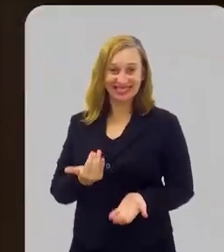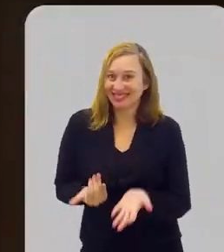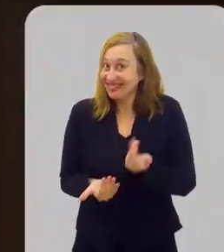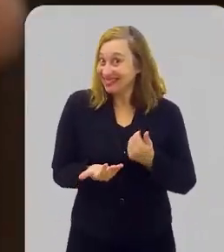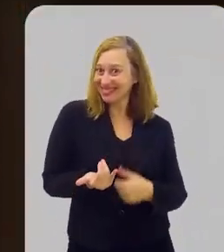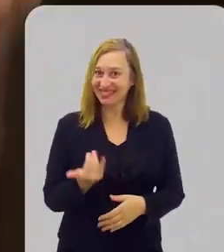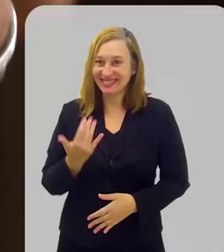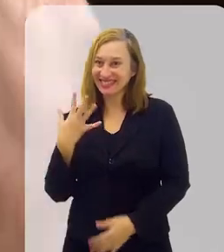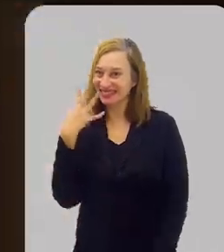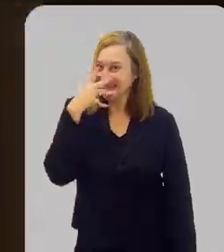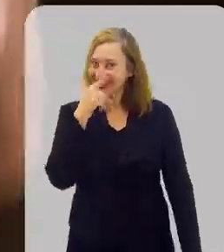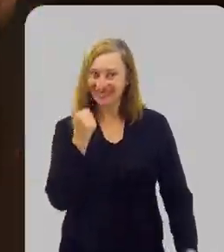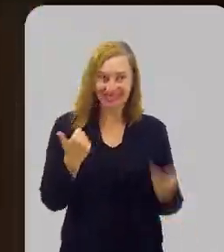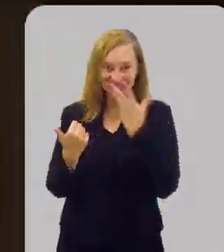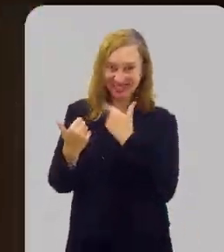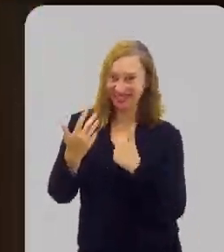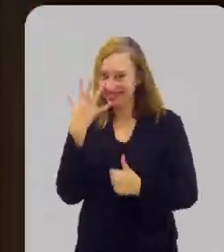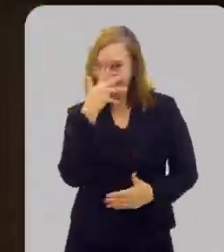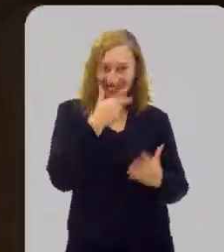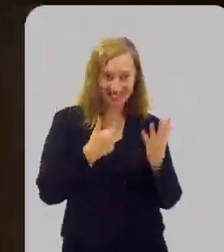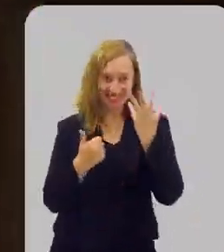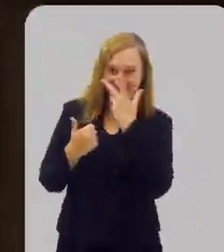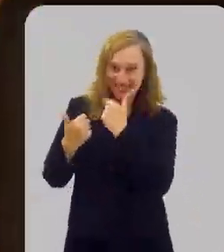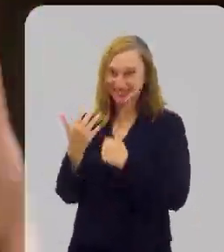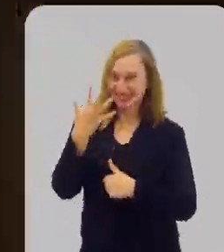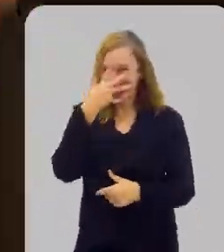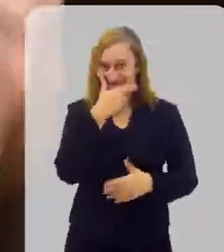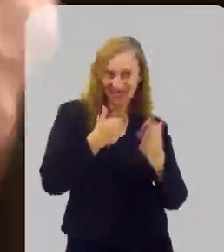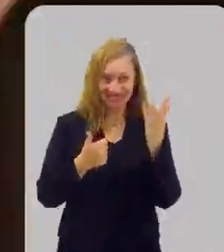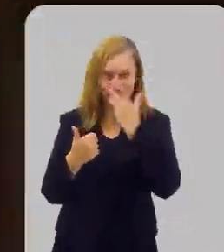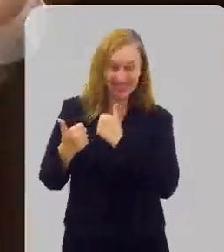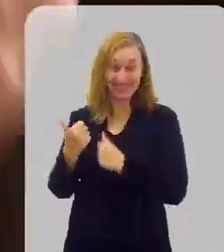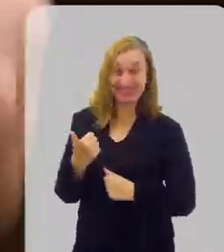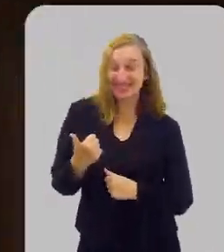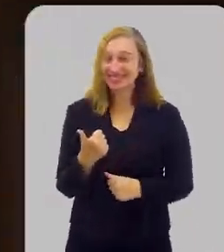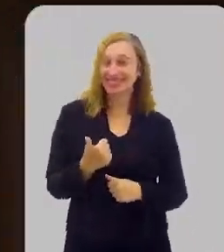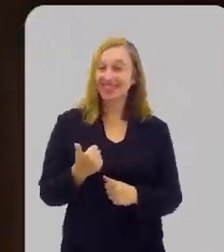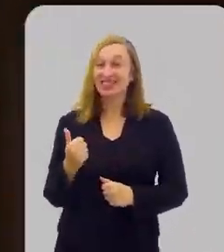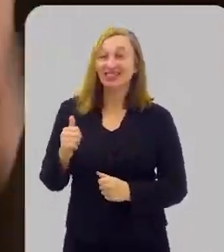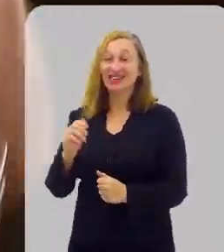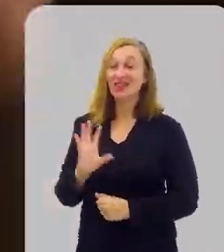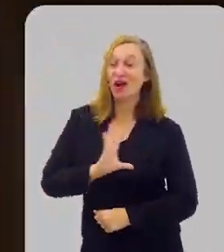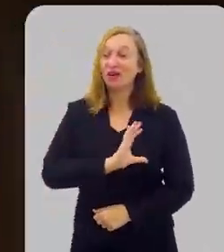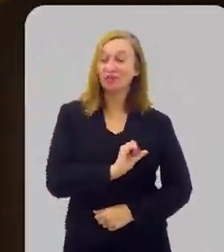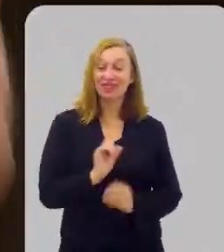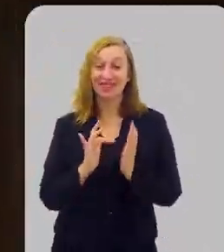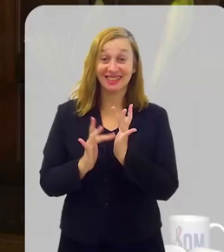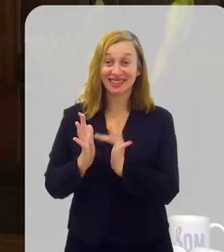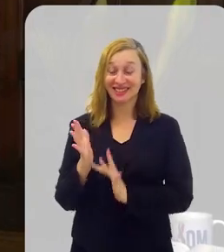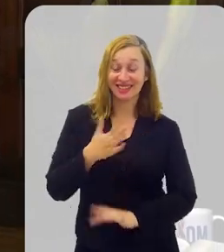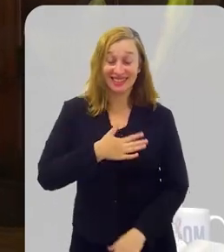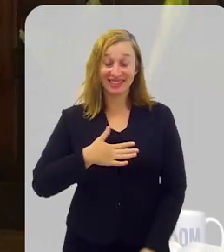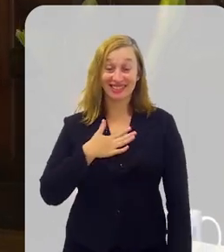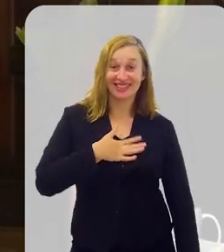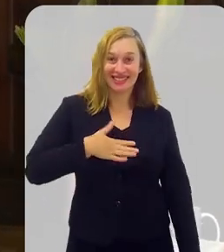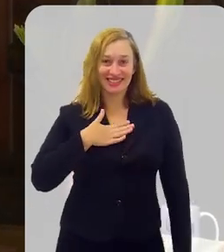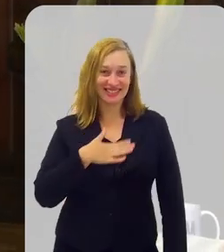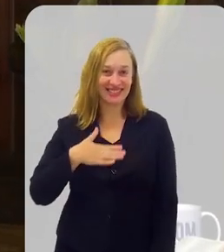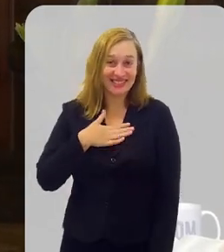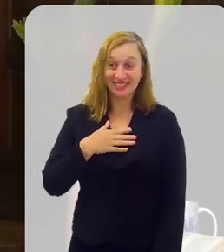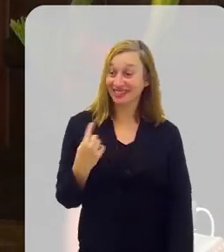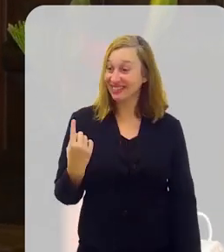satisfaz. Tá bonito, tá bonito, tá bonito demais. Só o amor de Jesus Cristo é